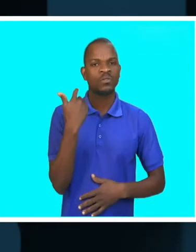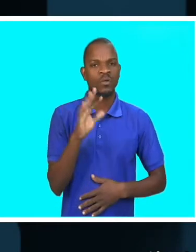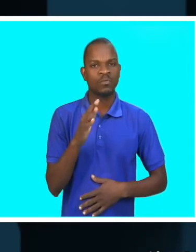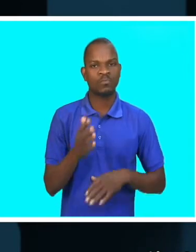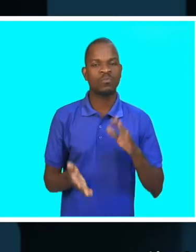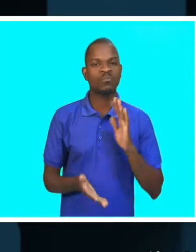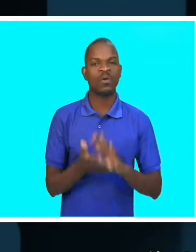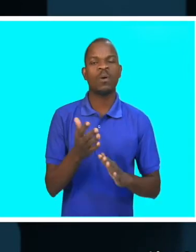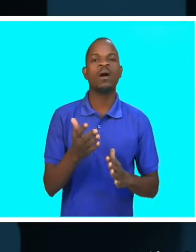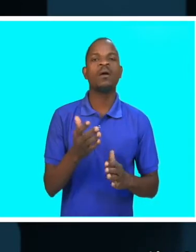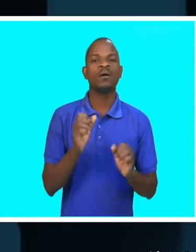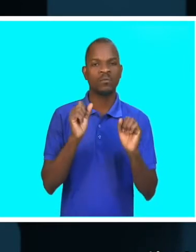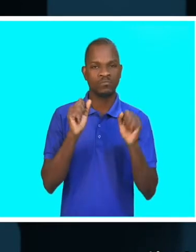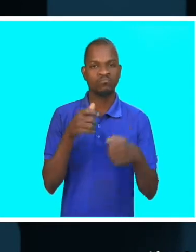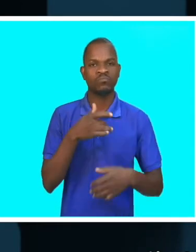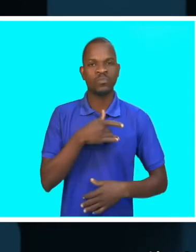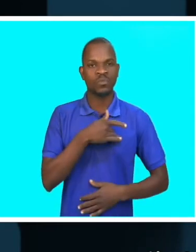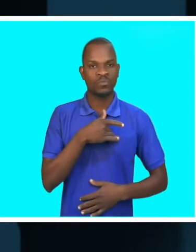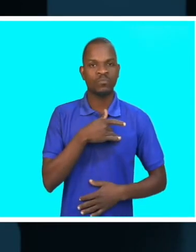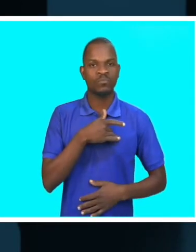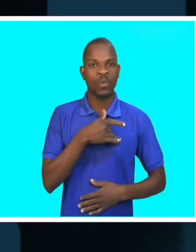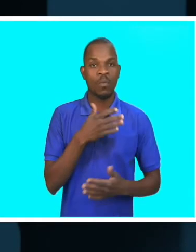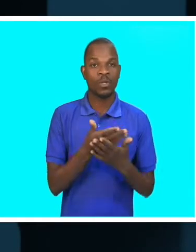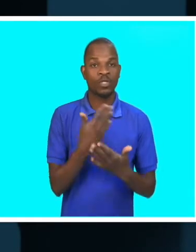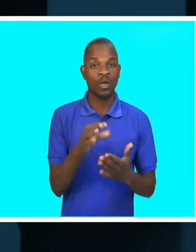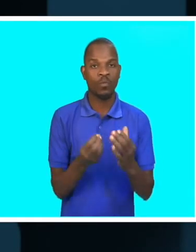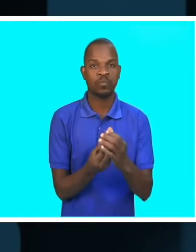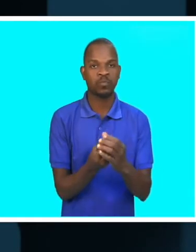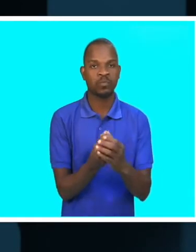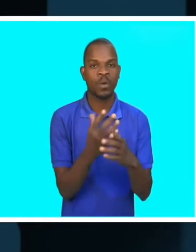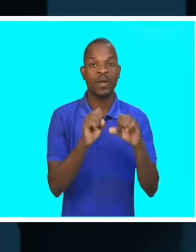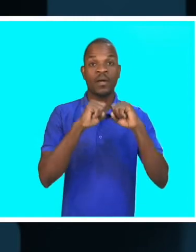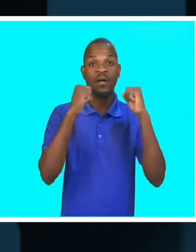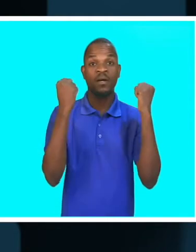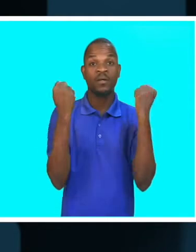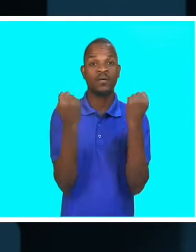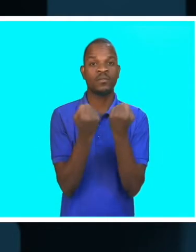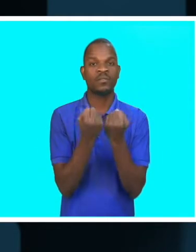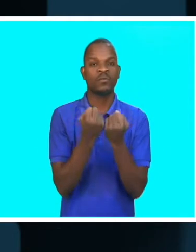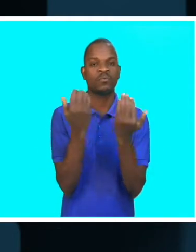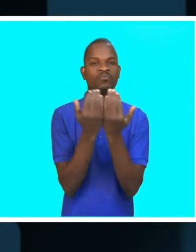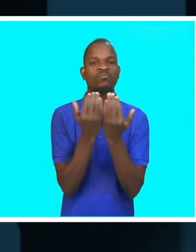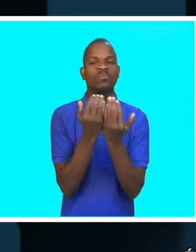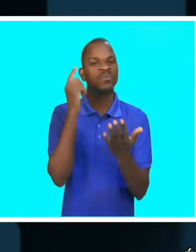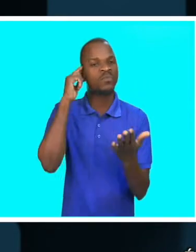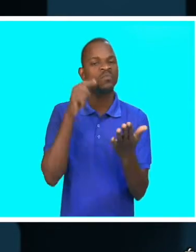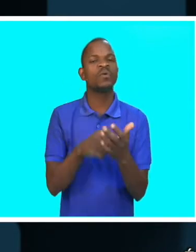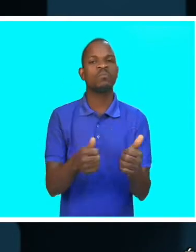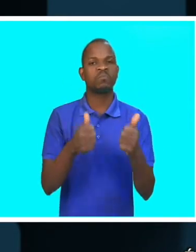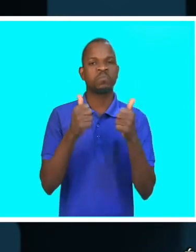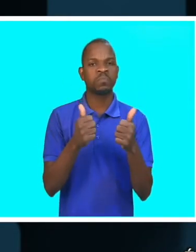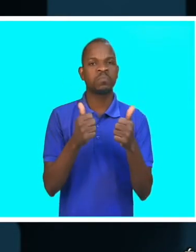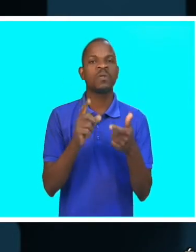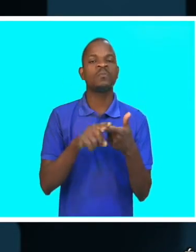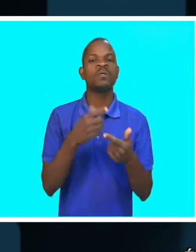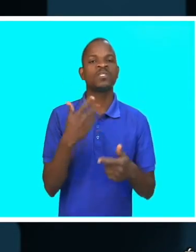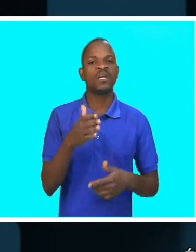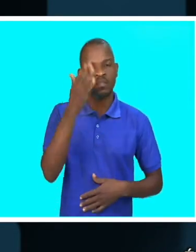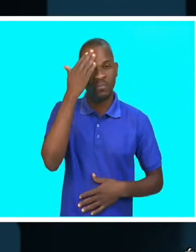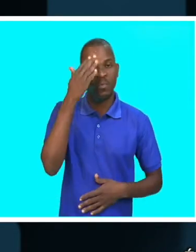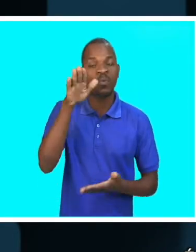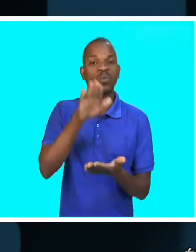Já estamos a começar a sentir isso. Já criou-se uma associação de teatro, já é muito bom.